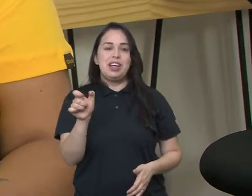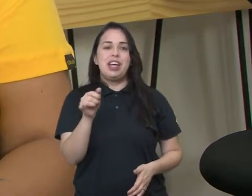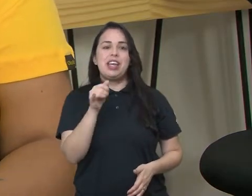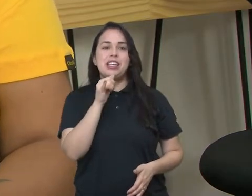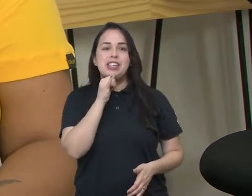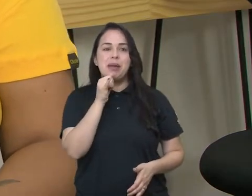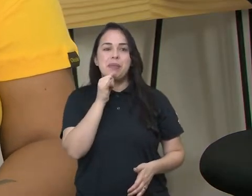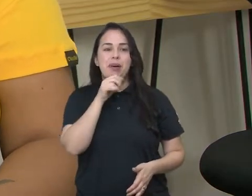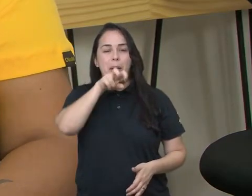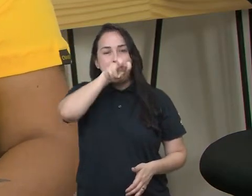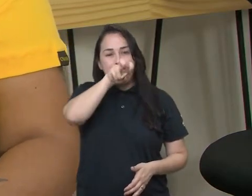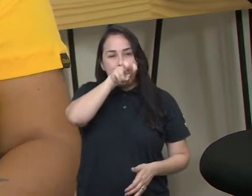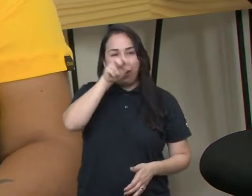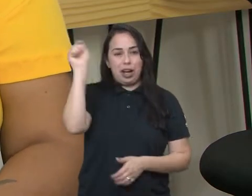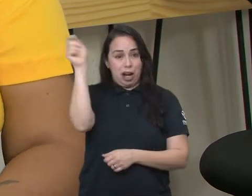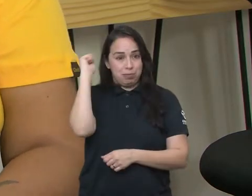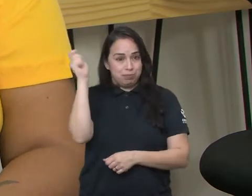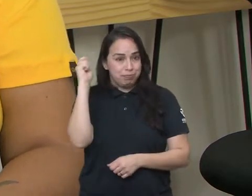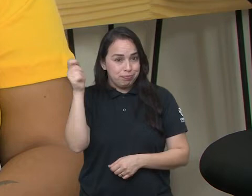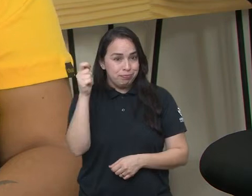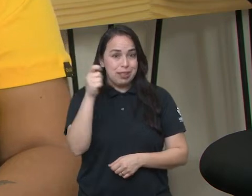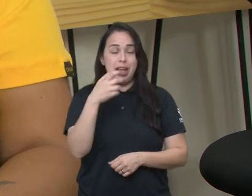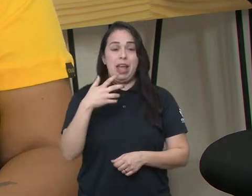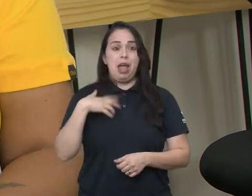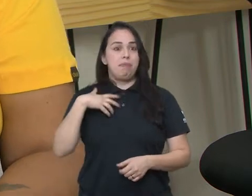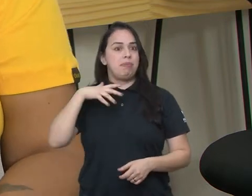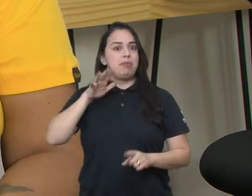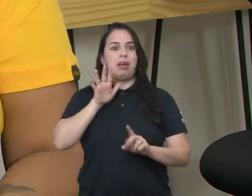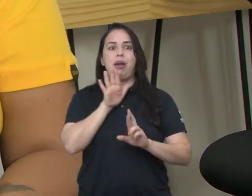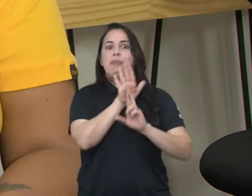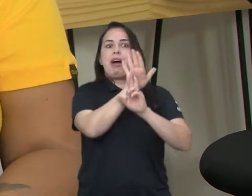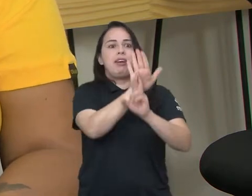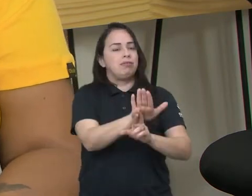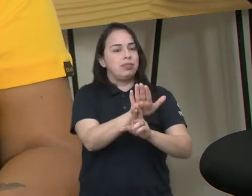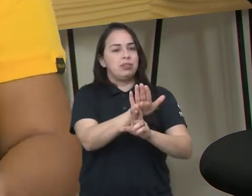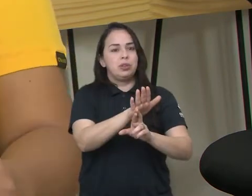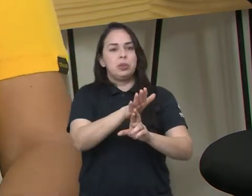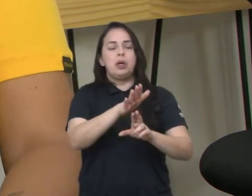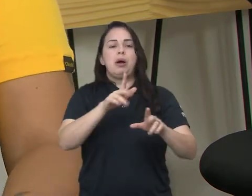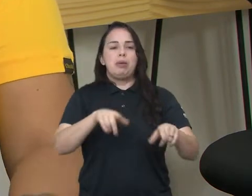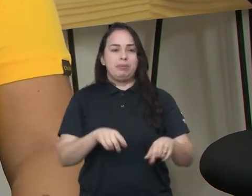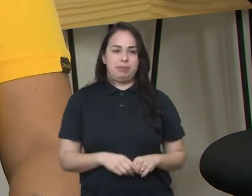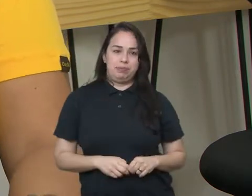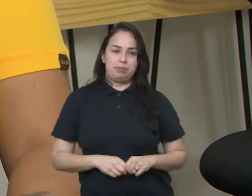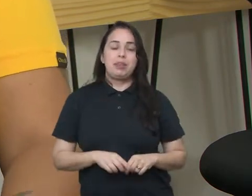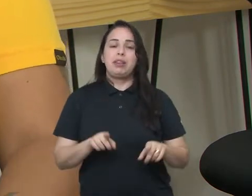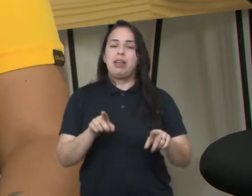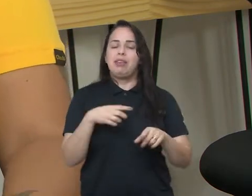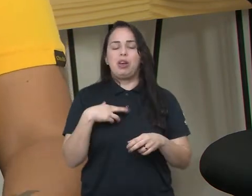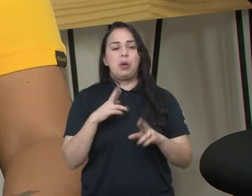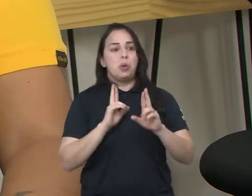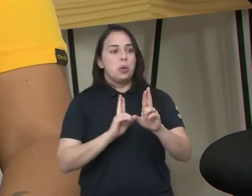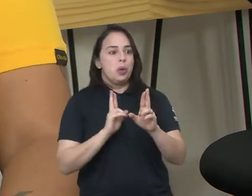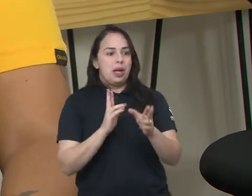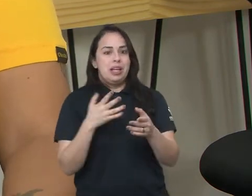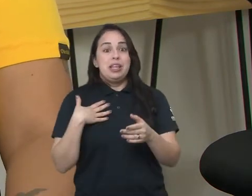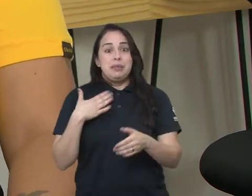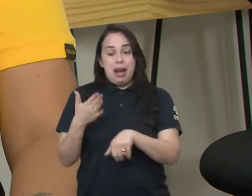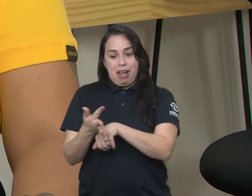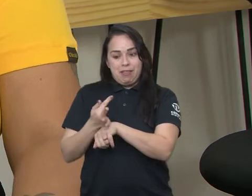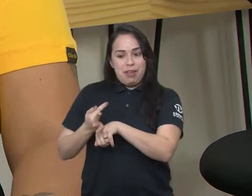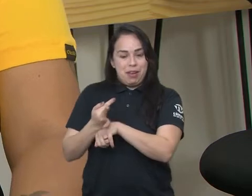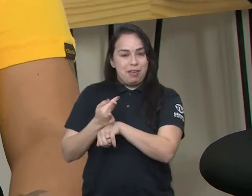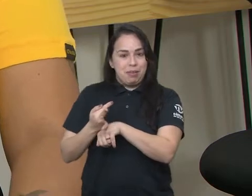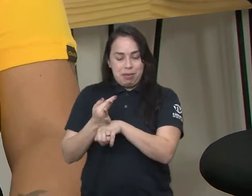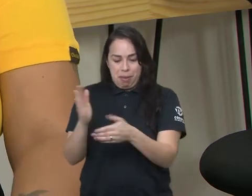eram Turma da Mônica. Eu acho que era uma das minhas maiores referências na infância foi o Maurício de Souza, sem dúvida. Assim, a gente esperava